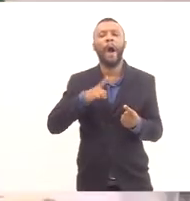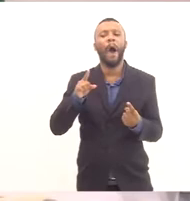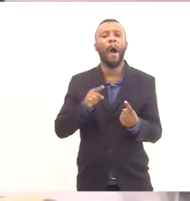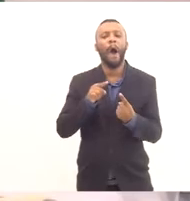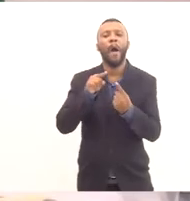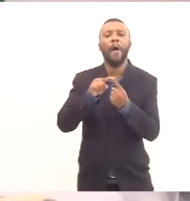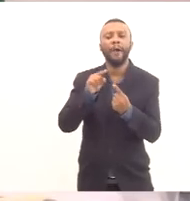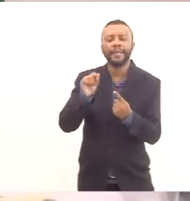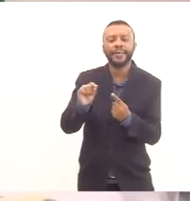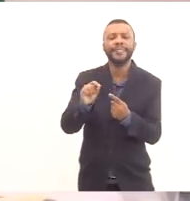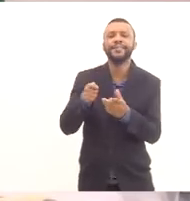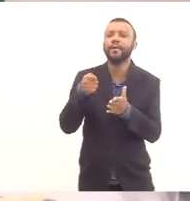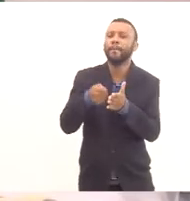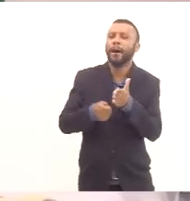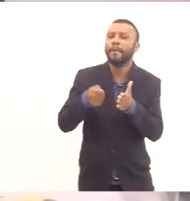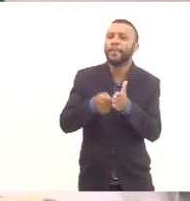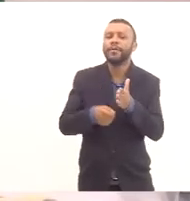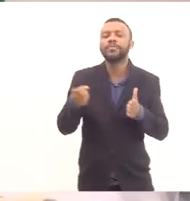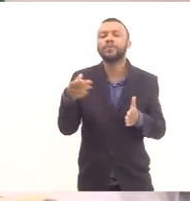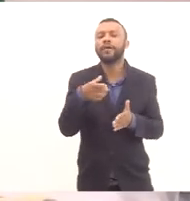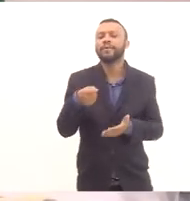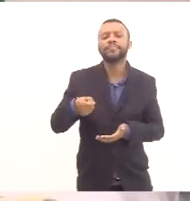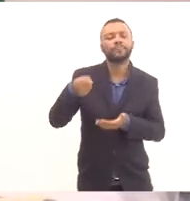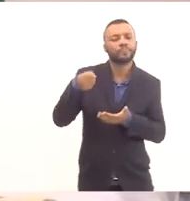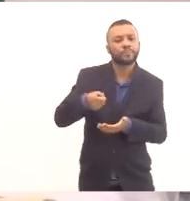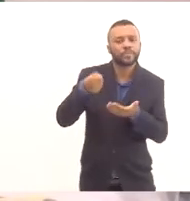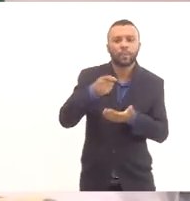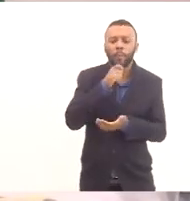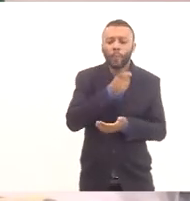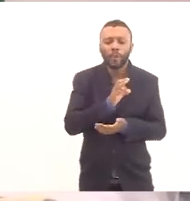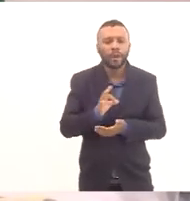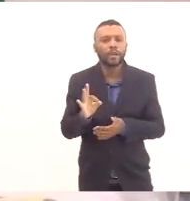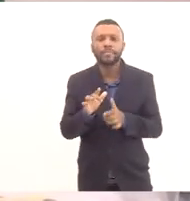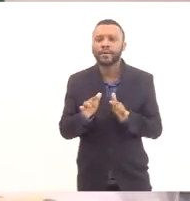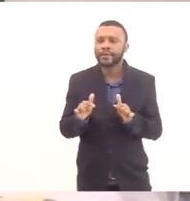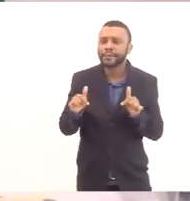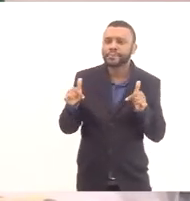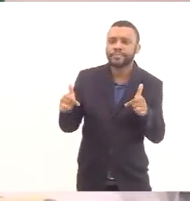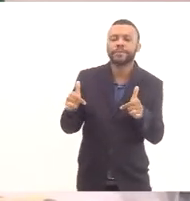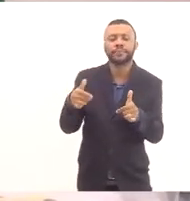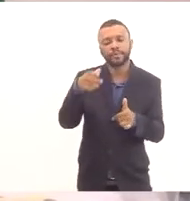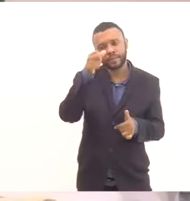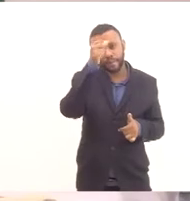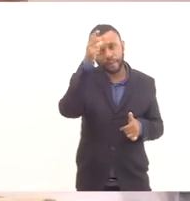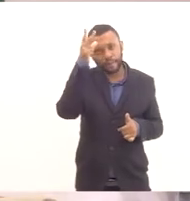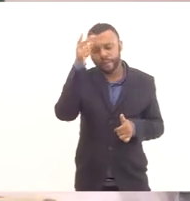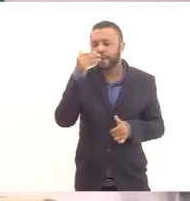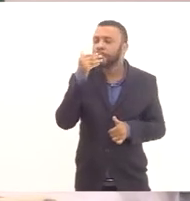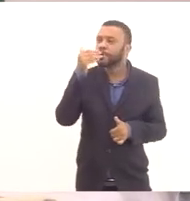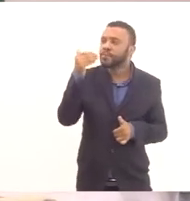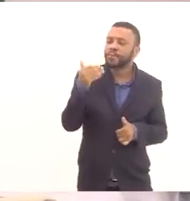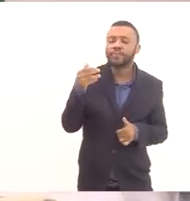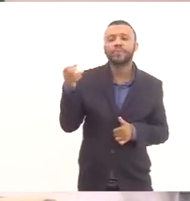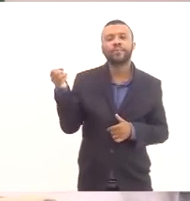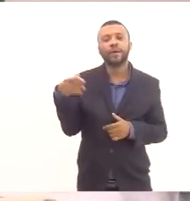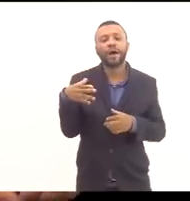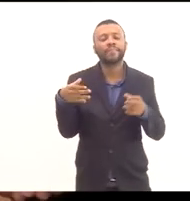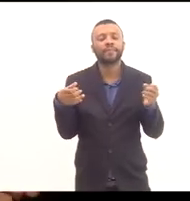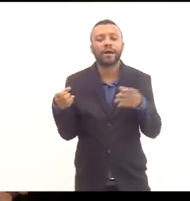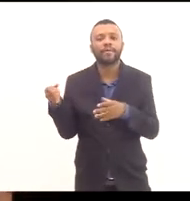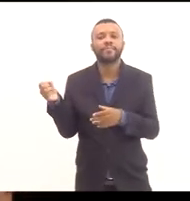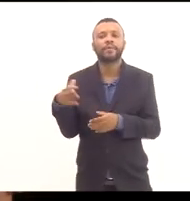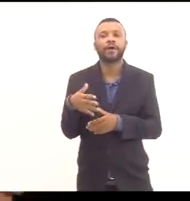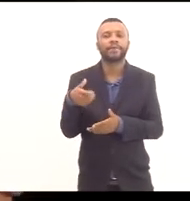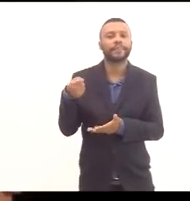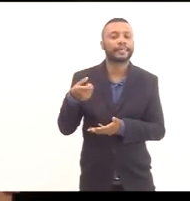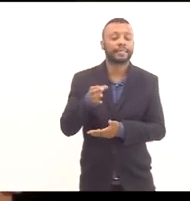de pleitear novas seis também não houve nenhuma iniciativa do da prefeitura também solicitando novas cestas